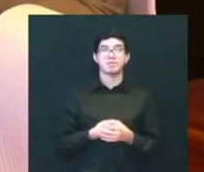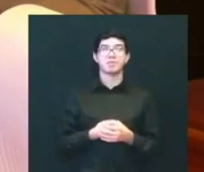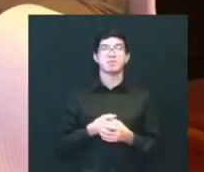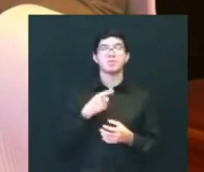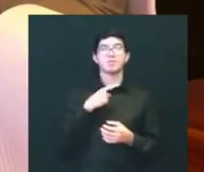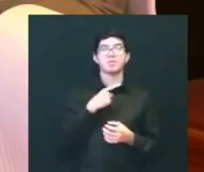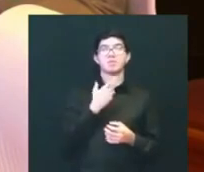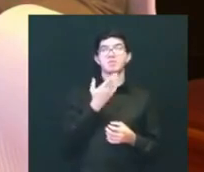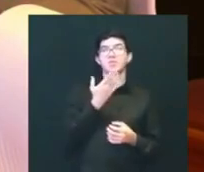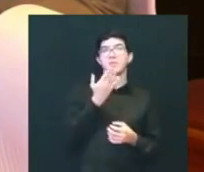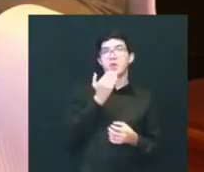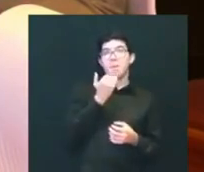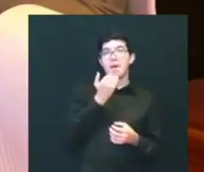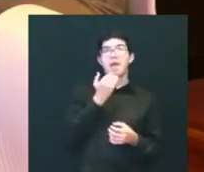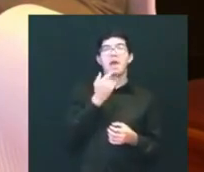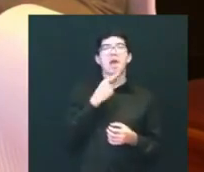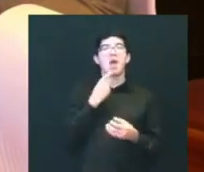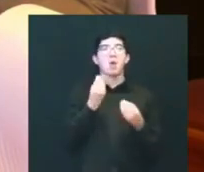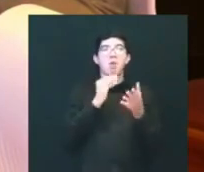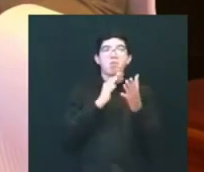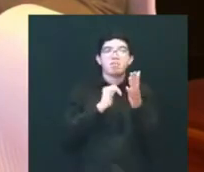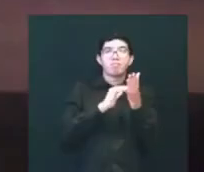e até que ponto ela é positiva para o paciente oncológico.